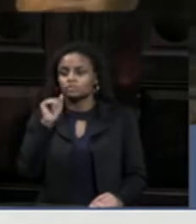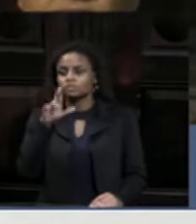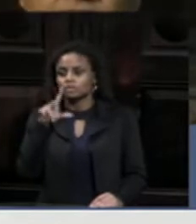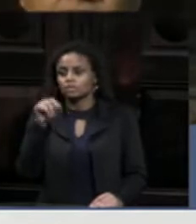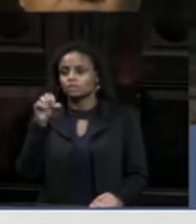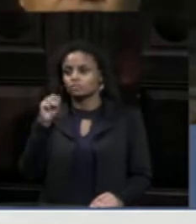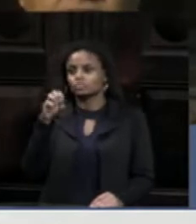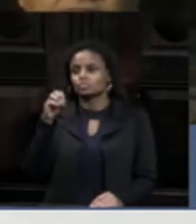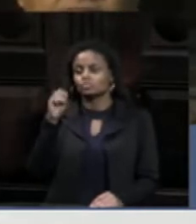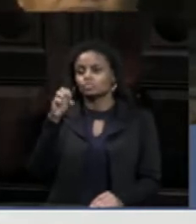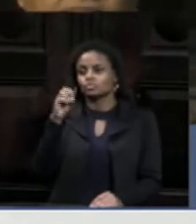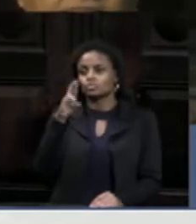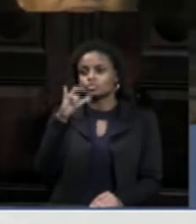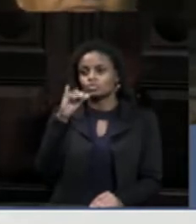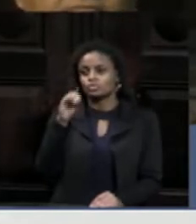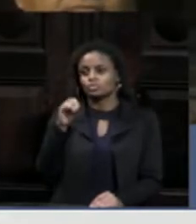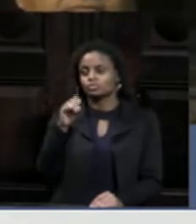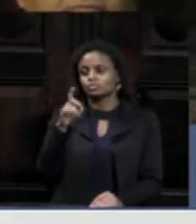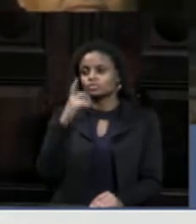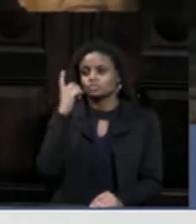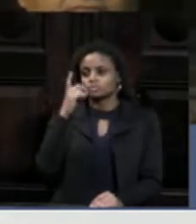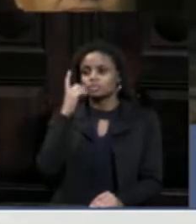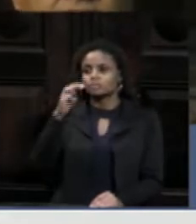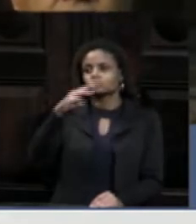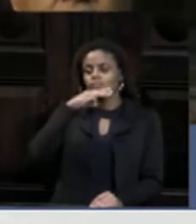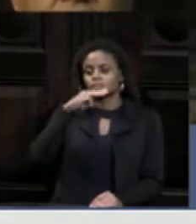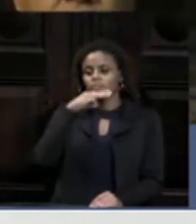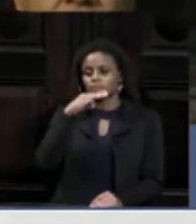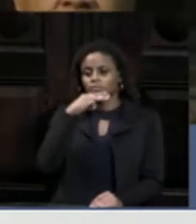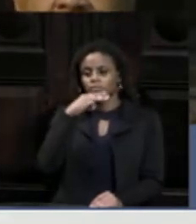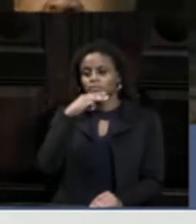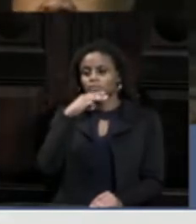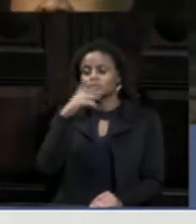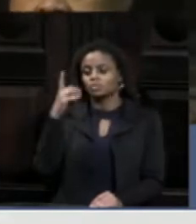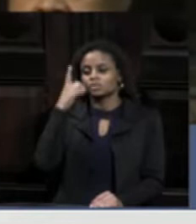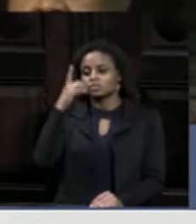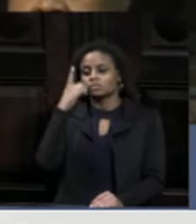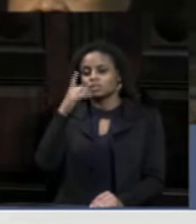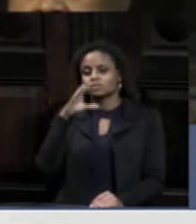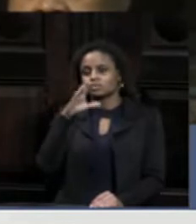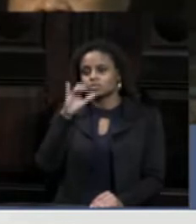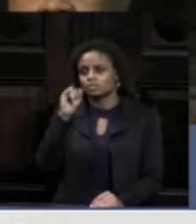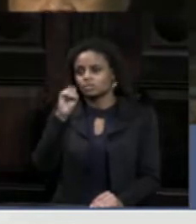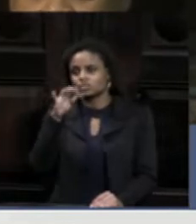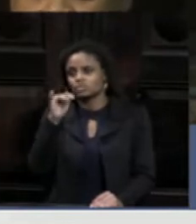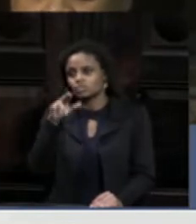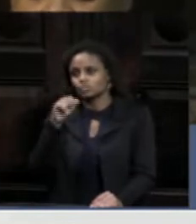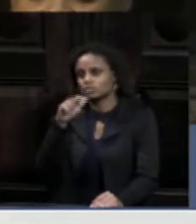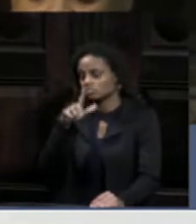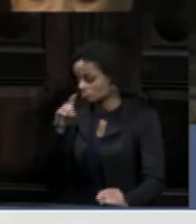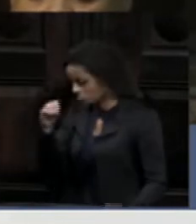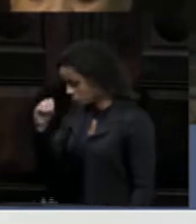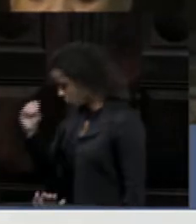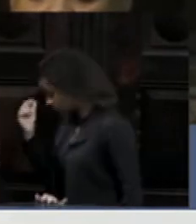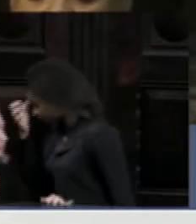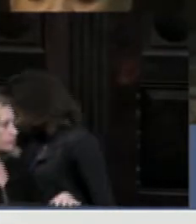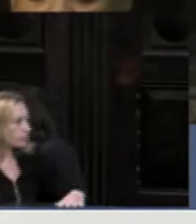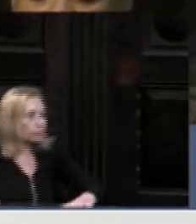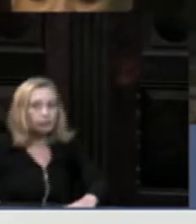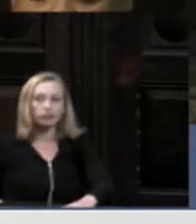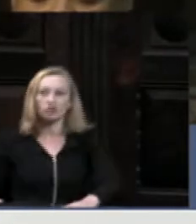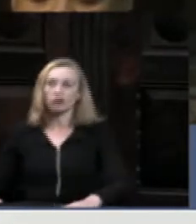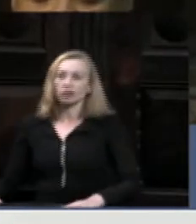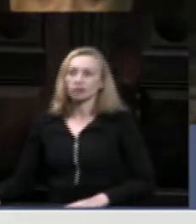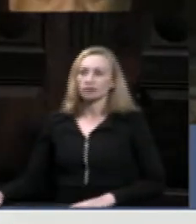Osório. Deputado Chiquinho da Mangueira. Deputado Cristino Áureo. Deputado Coronel